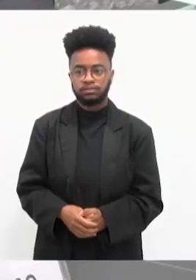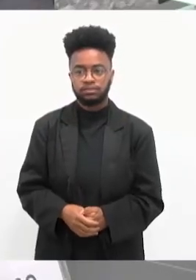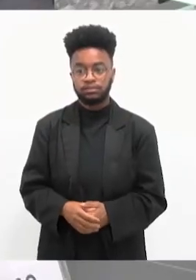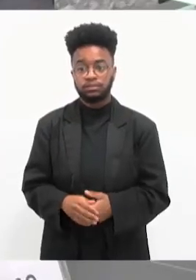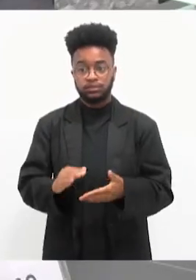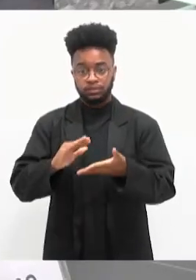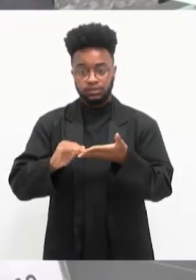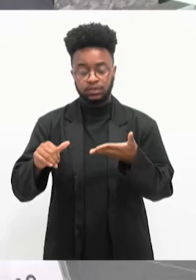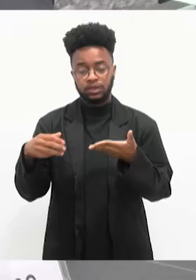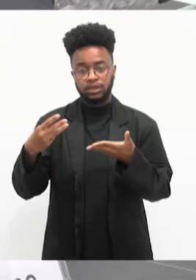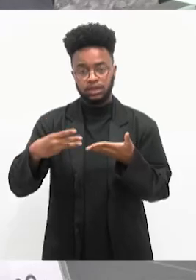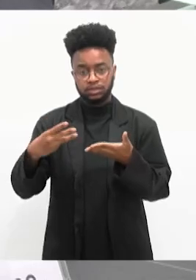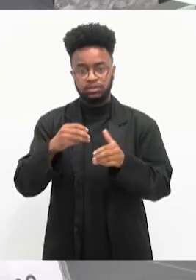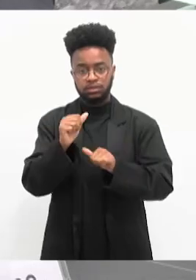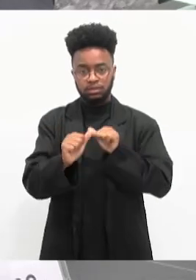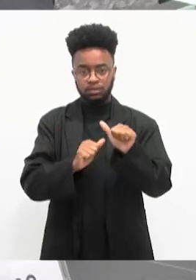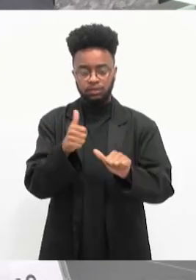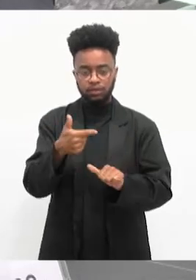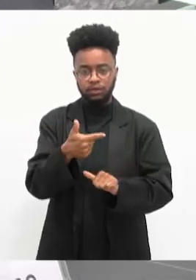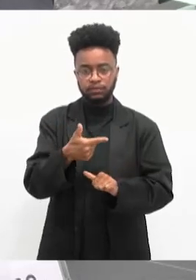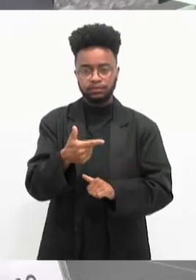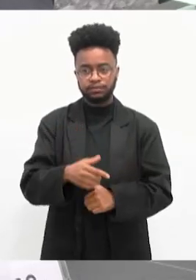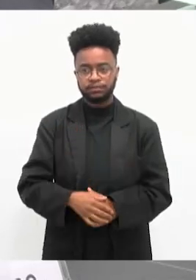suprime o Mexe. terceiro e altera o segundo.